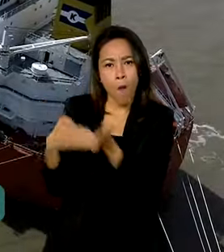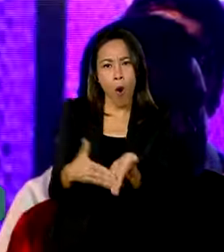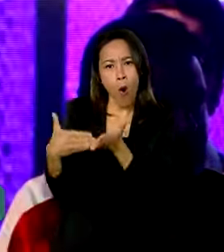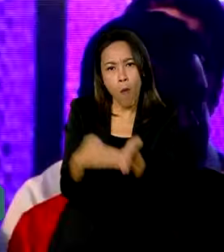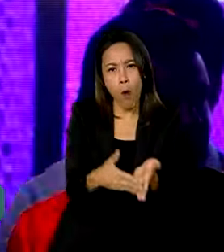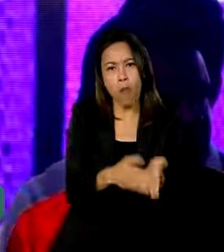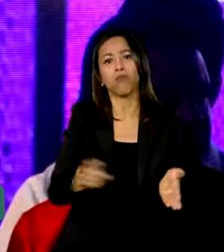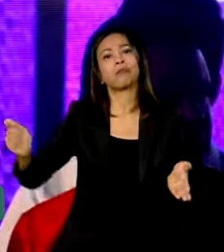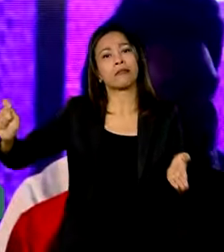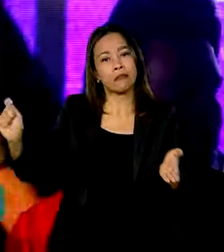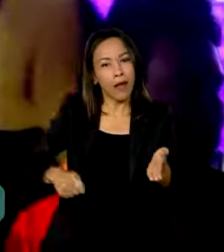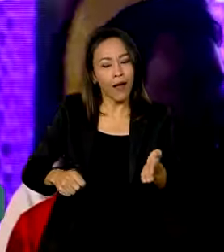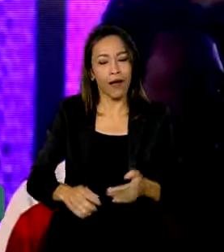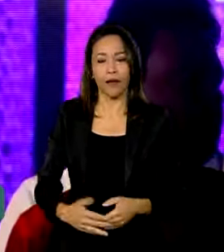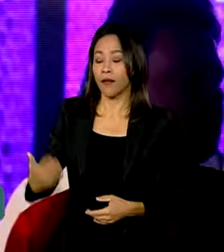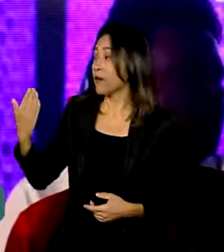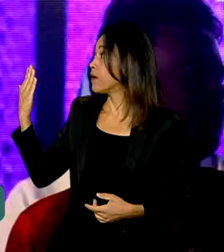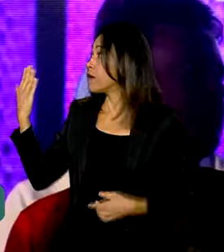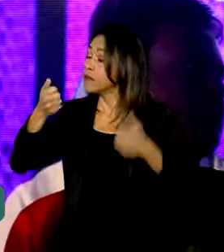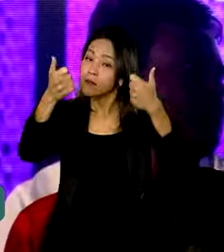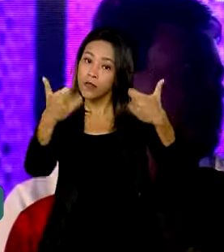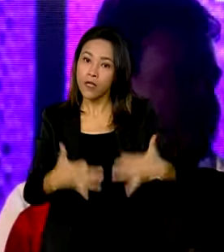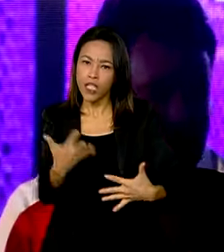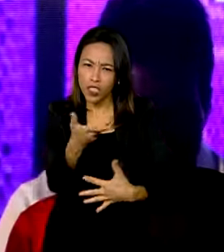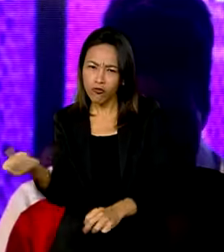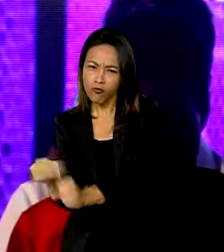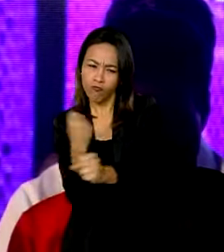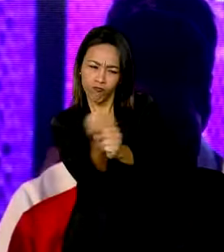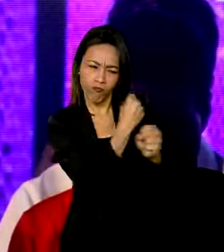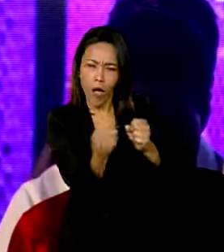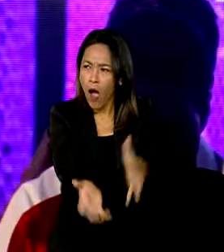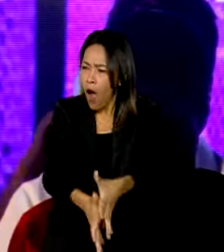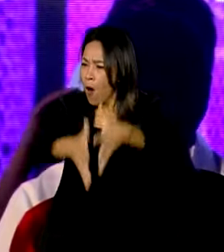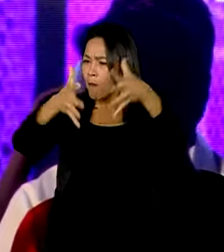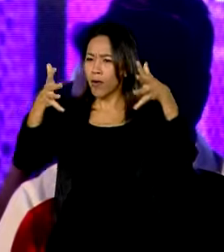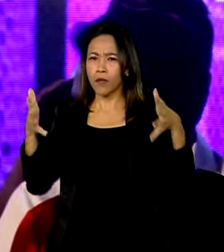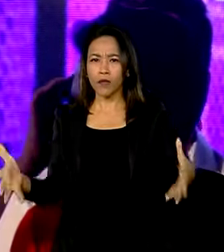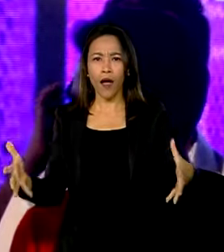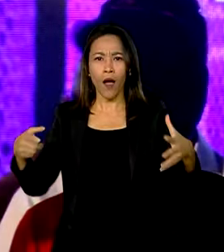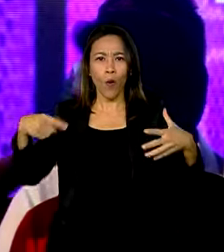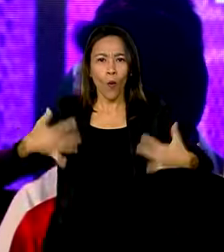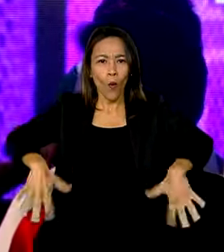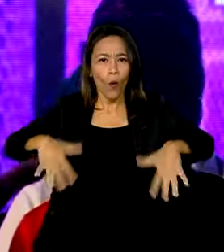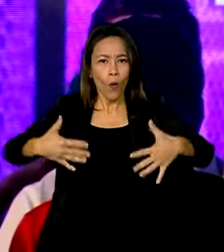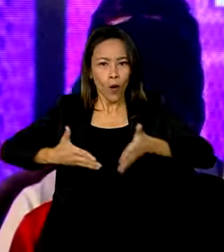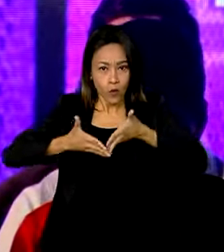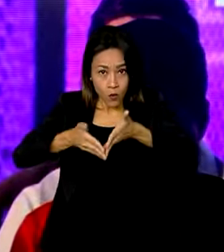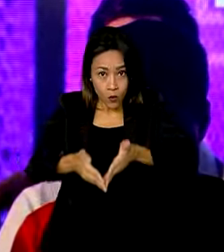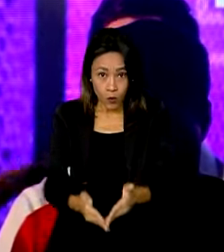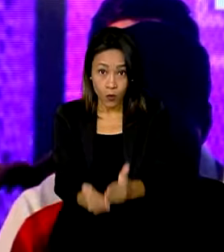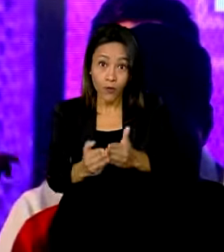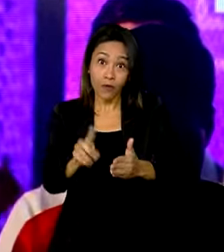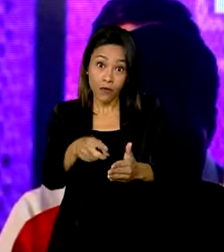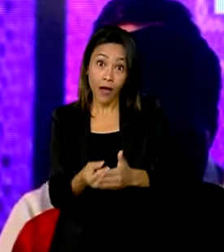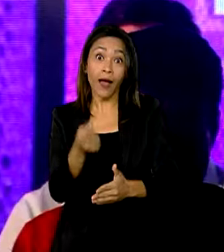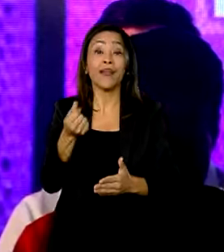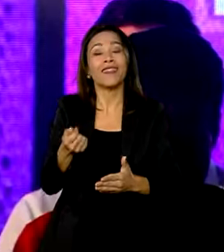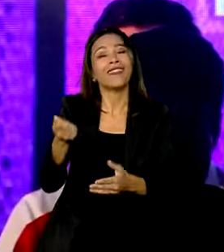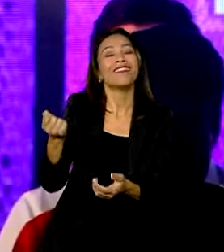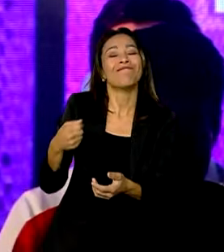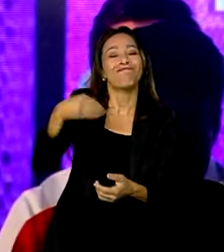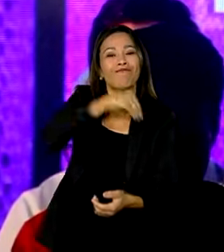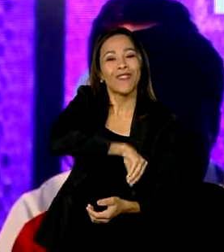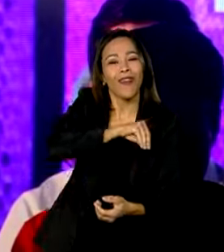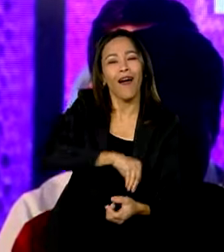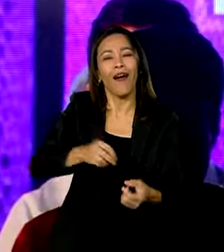navios. Uma obra que vai aumentar, vai fazer um novo berço no porto, que vai gerar emprego, vai gerar